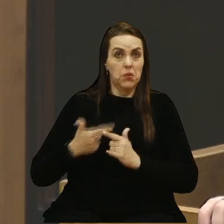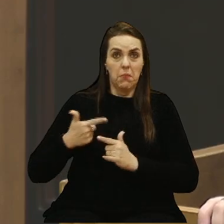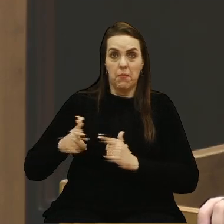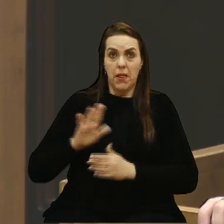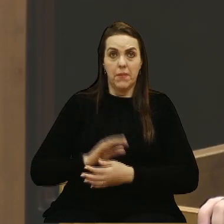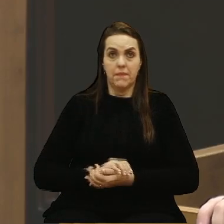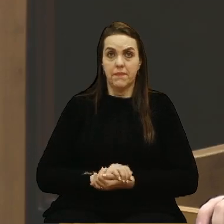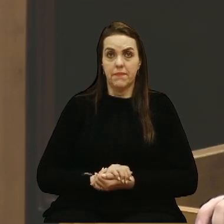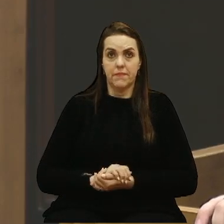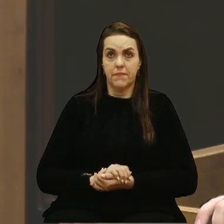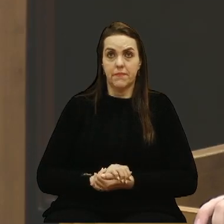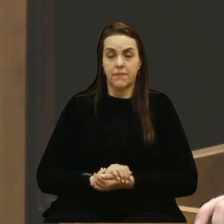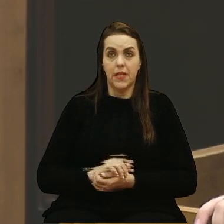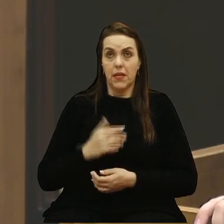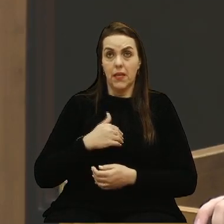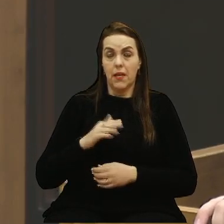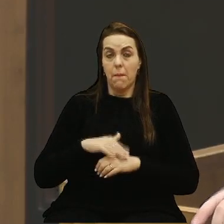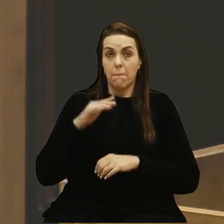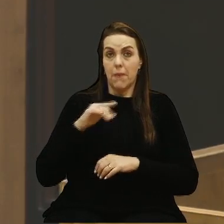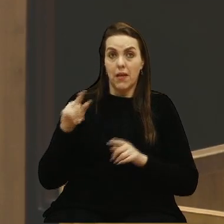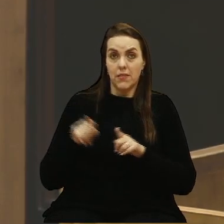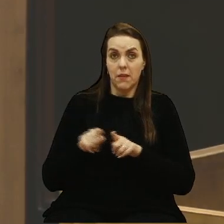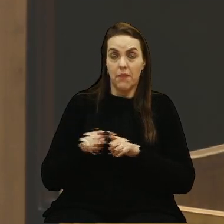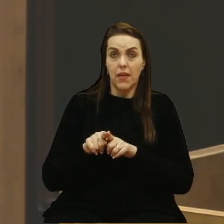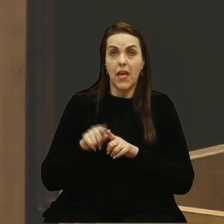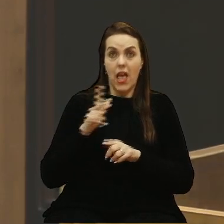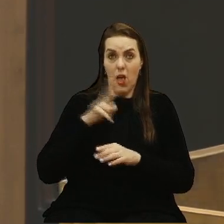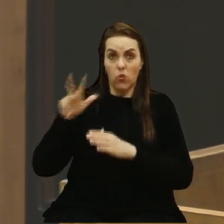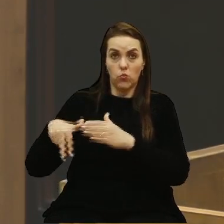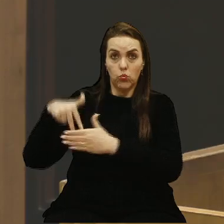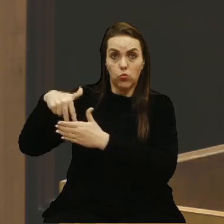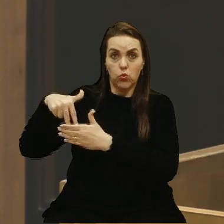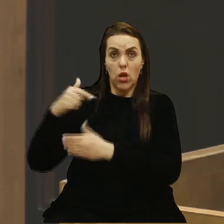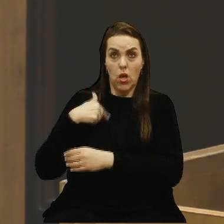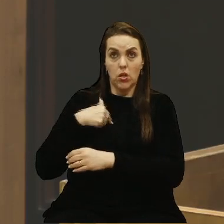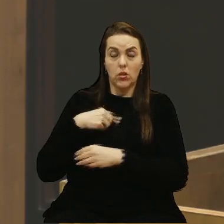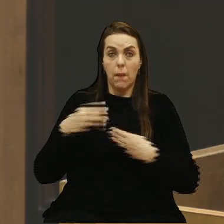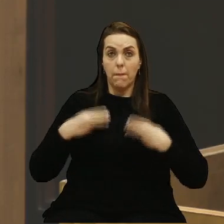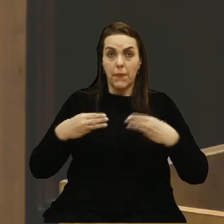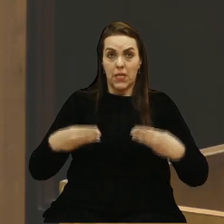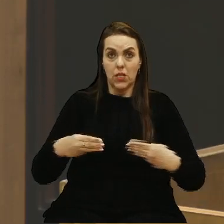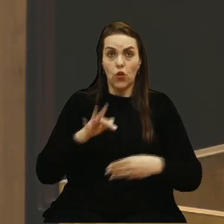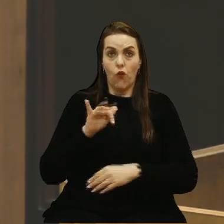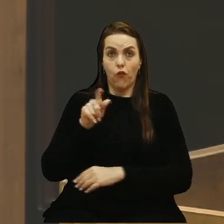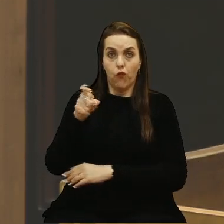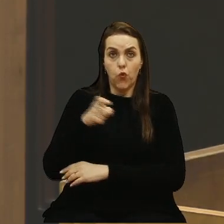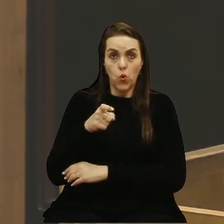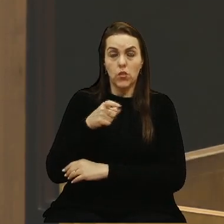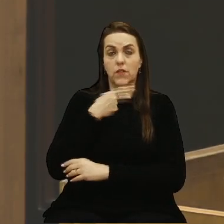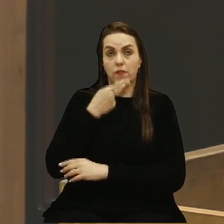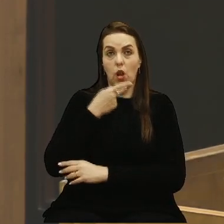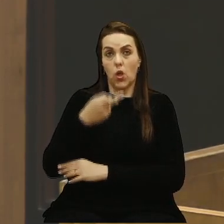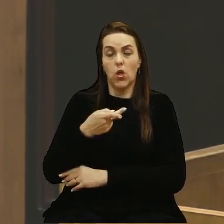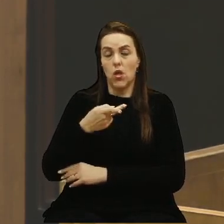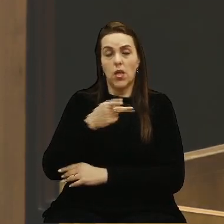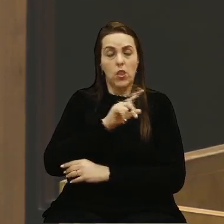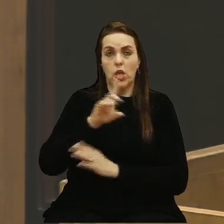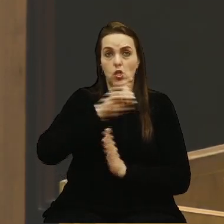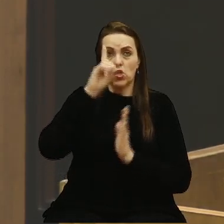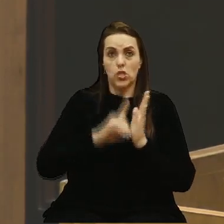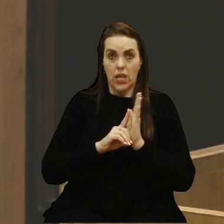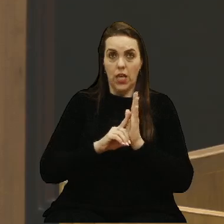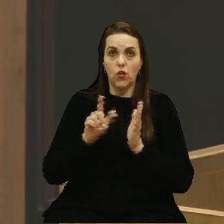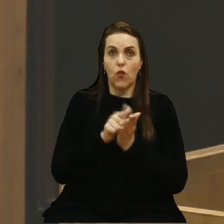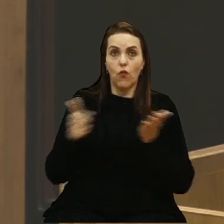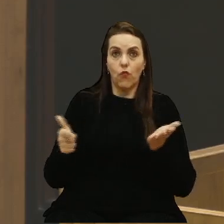problema. E mais do que isso, eu subia nessa tribuna quando o ministro Luiz Fux negou o direito da Folha de São